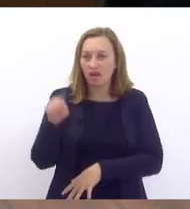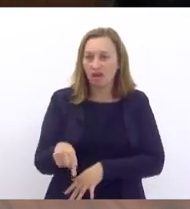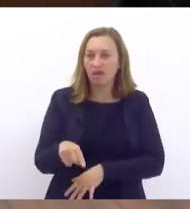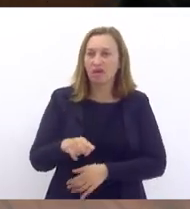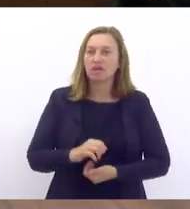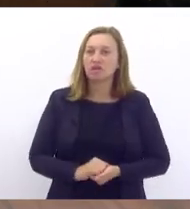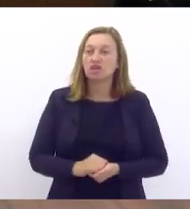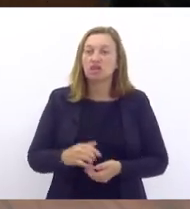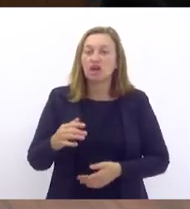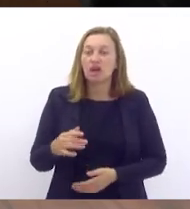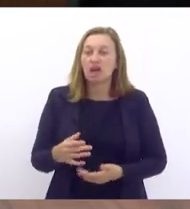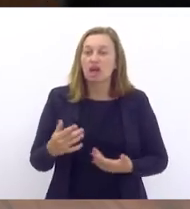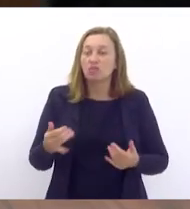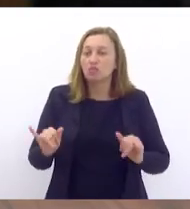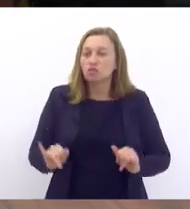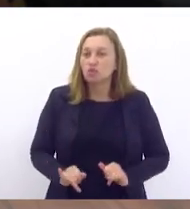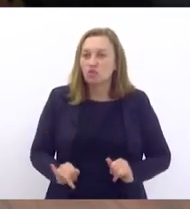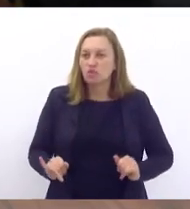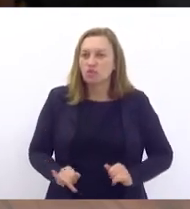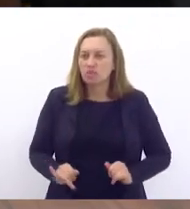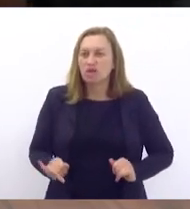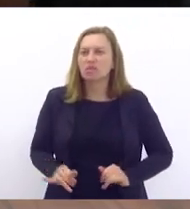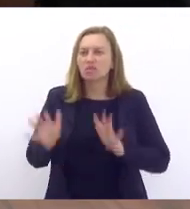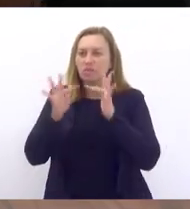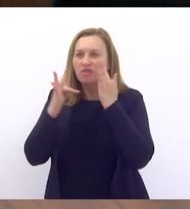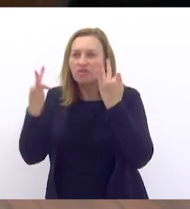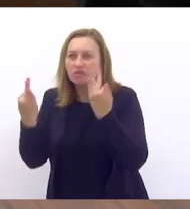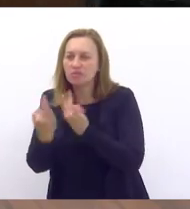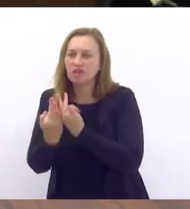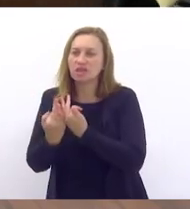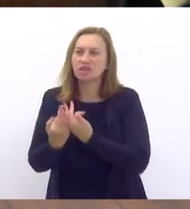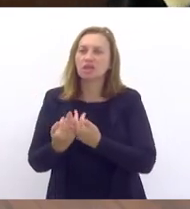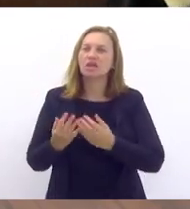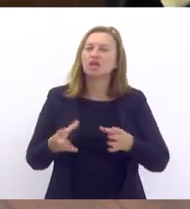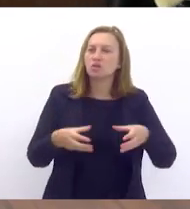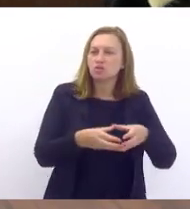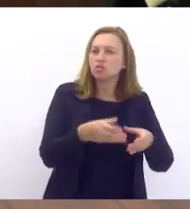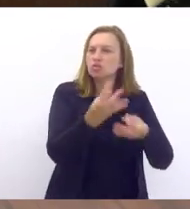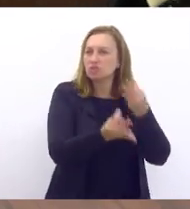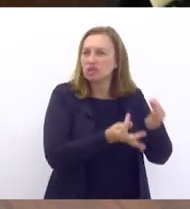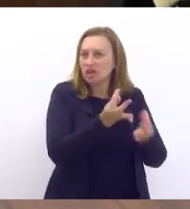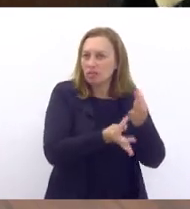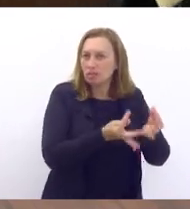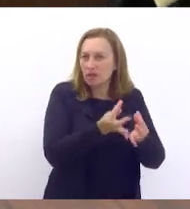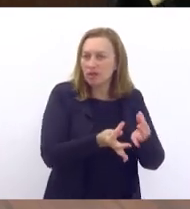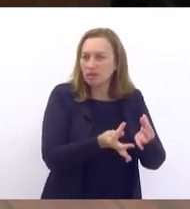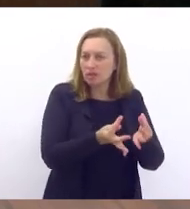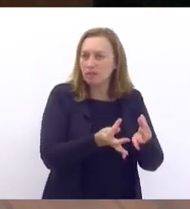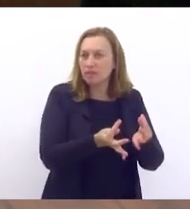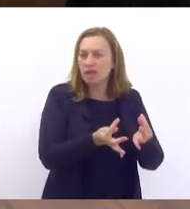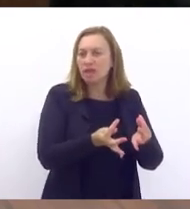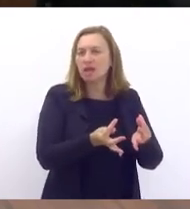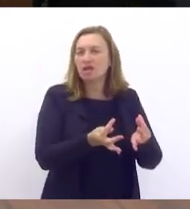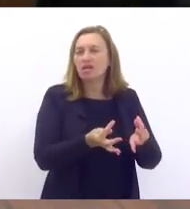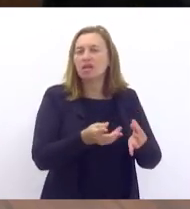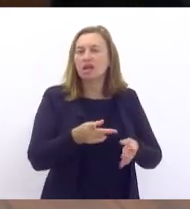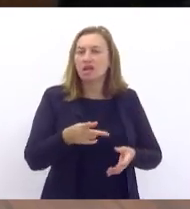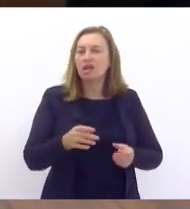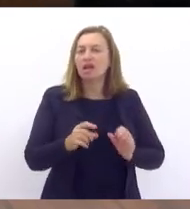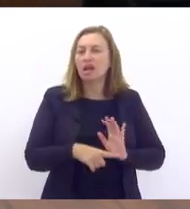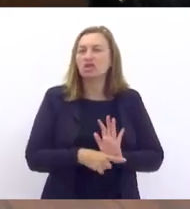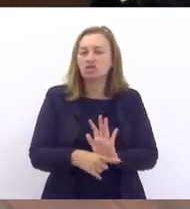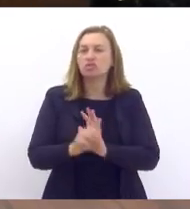uma dor de cabeça para a pessoa, para a família. E as comunidades terapêuticas, elas trazem, sim, a sua